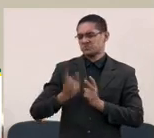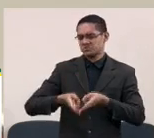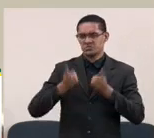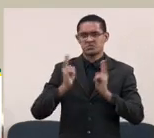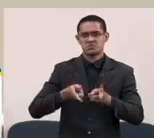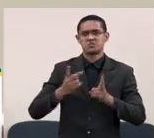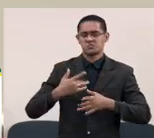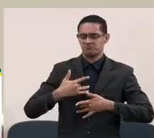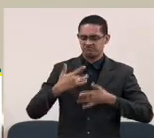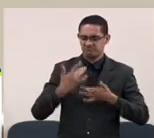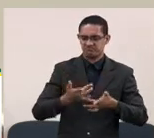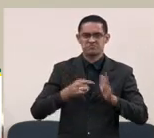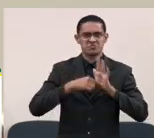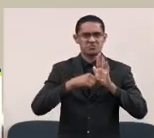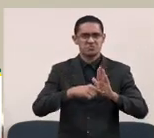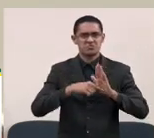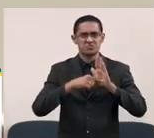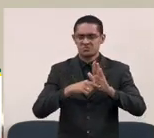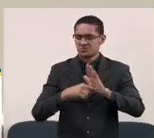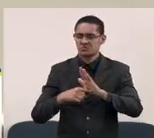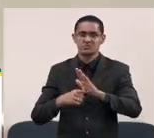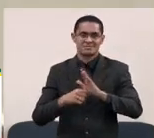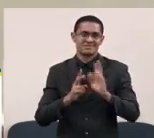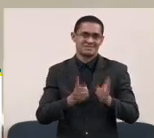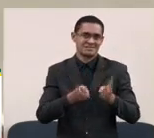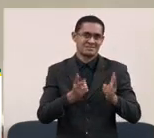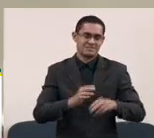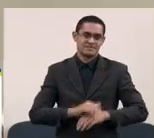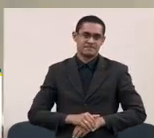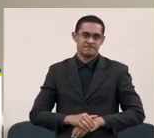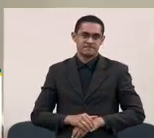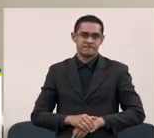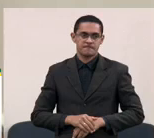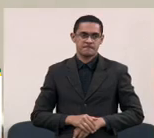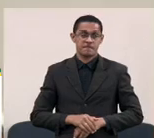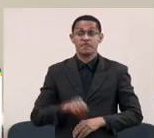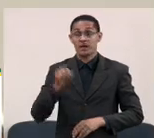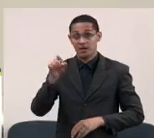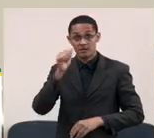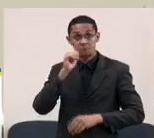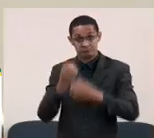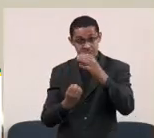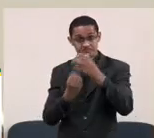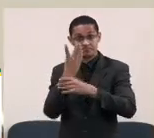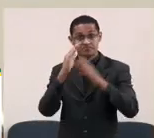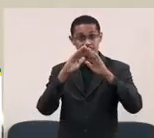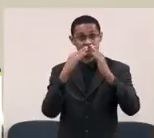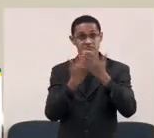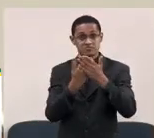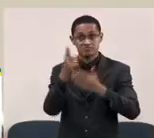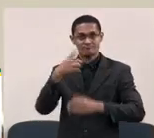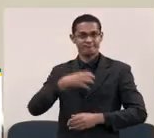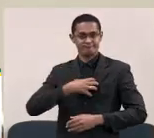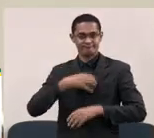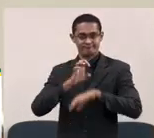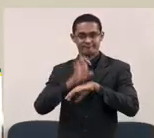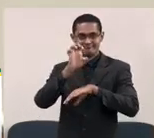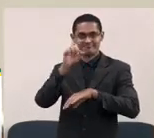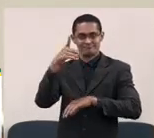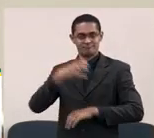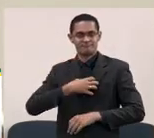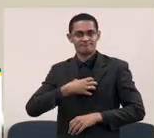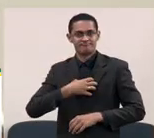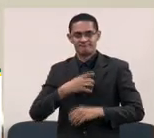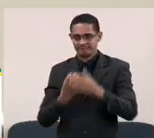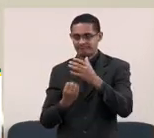ajudando aqueles que mais necessitam e mais precisam. Fundou o Hospital Santo Antônio na Bahia, que atende quase